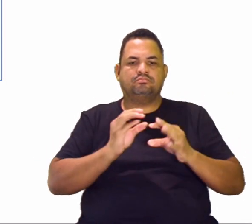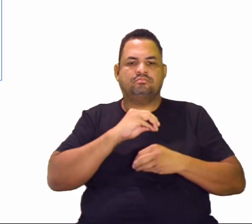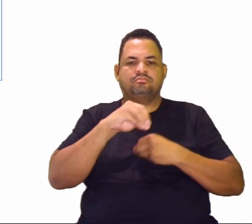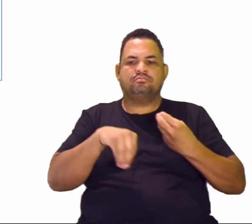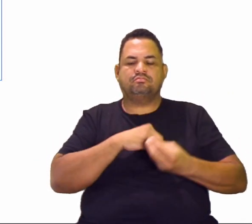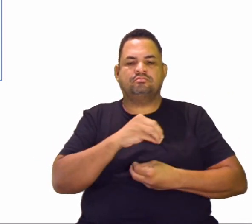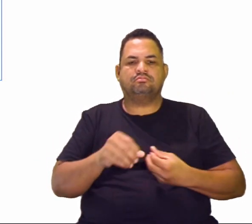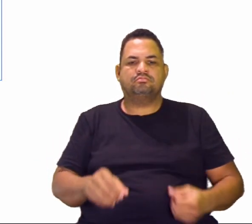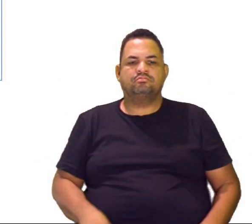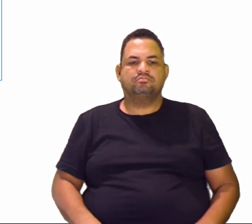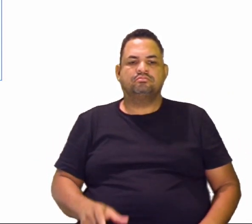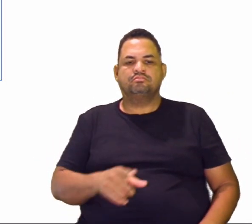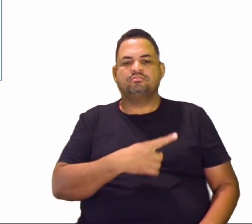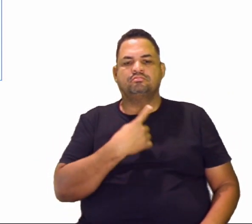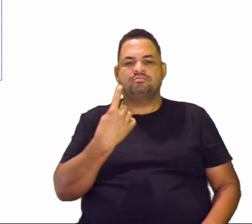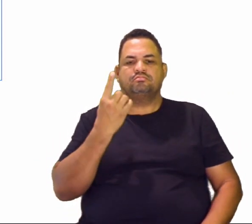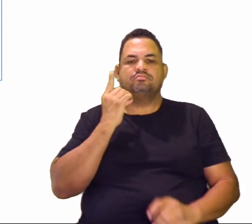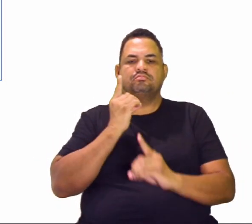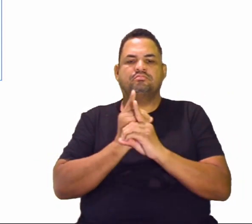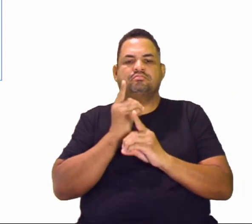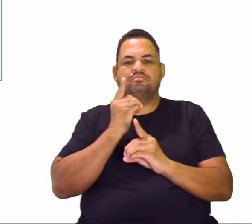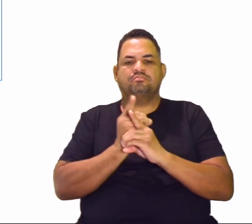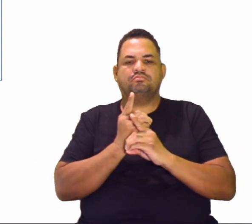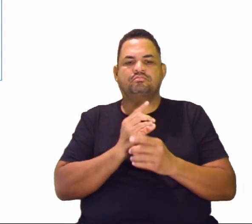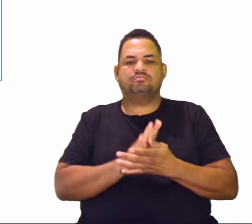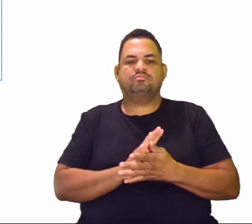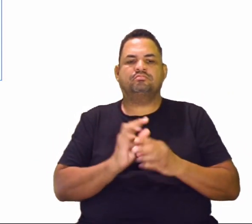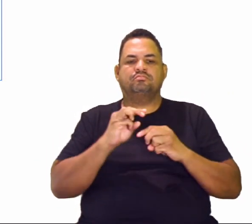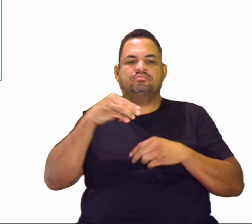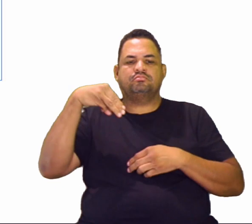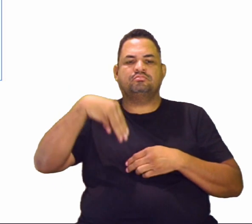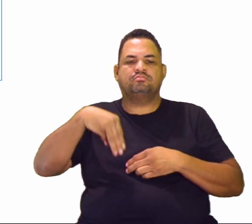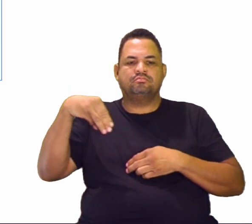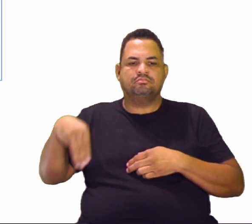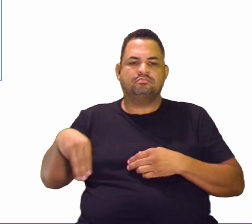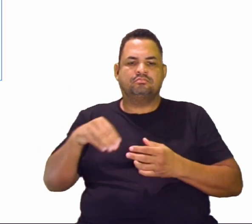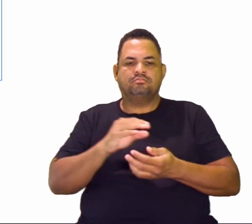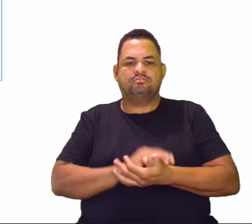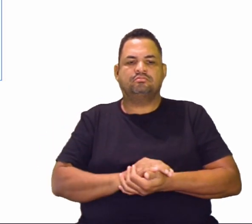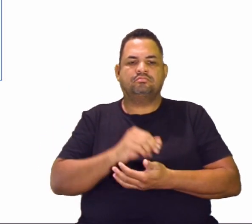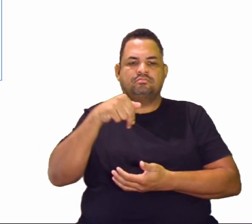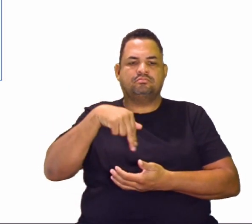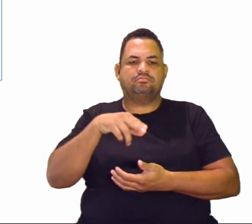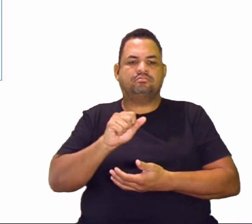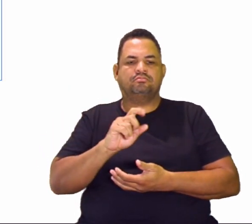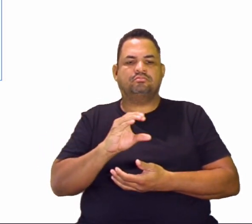composto, nós chegamos que a massa molar do